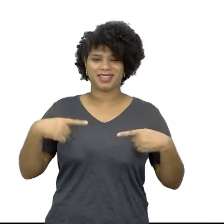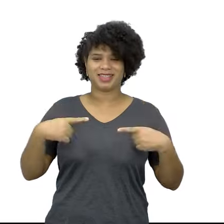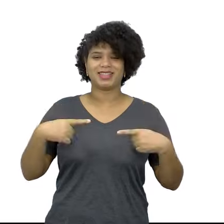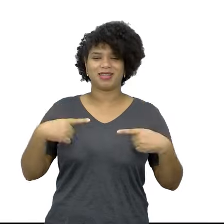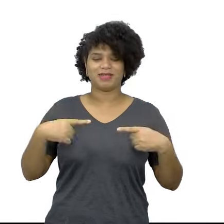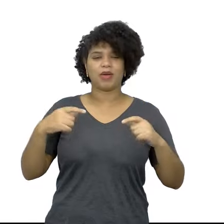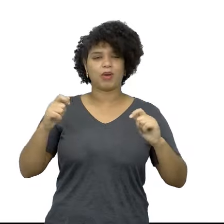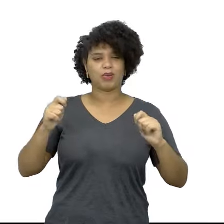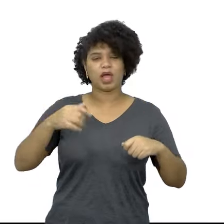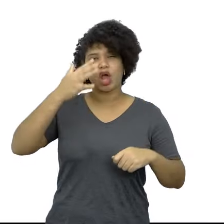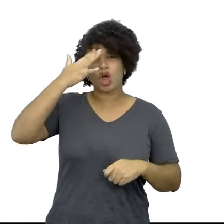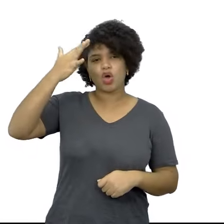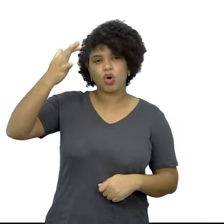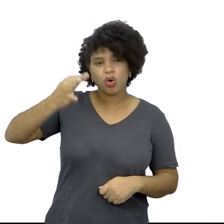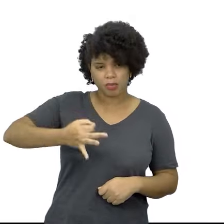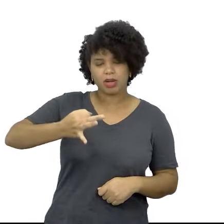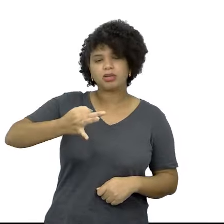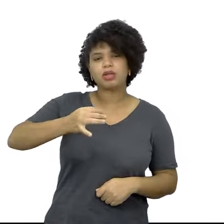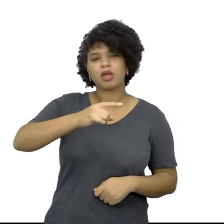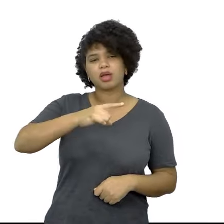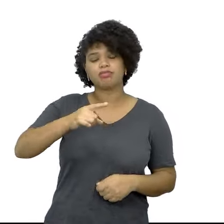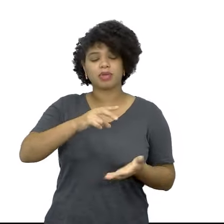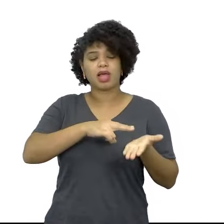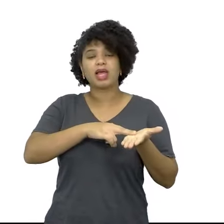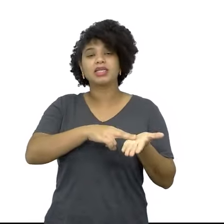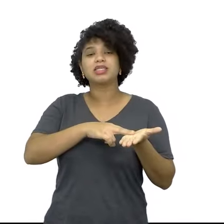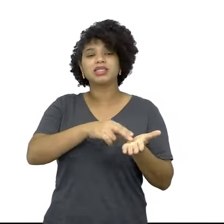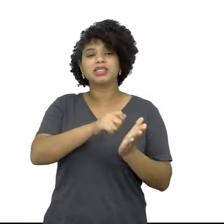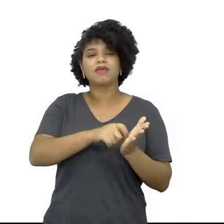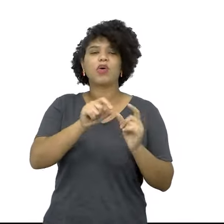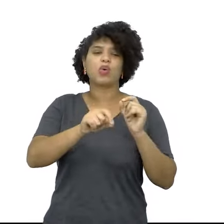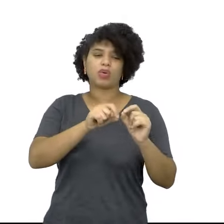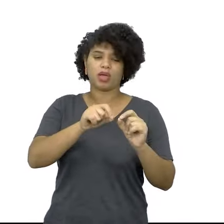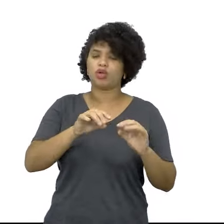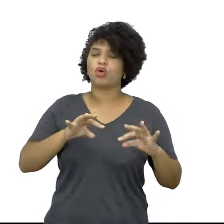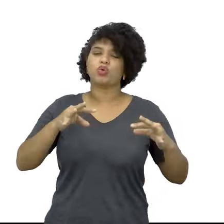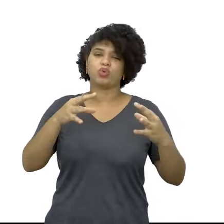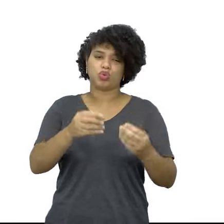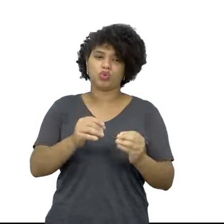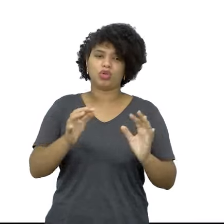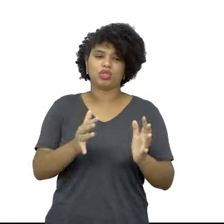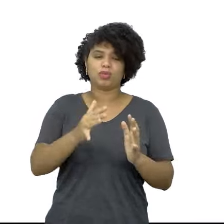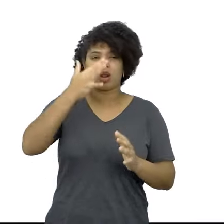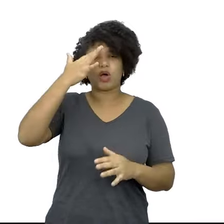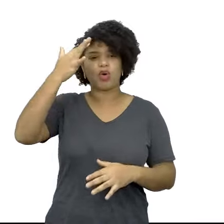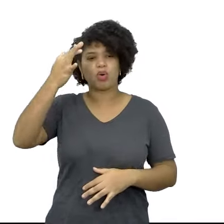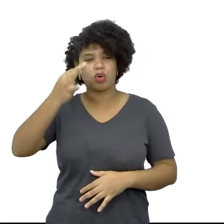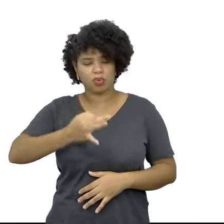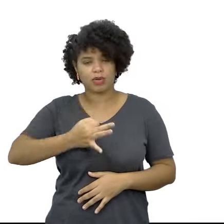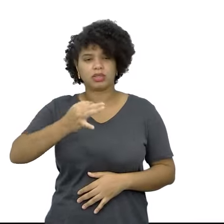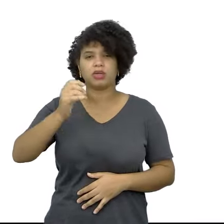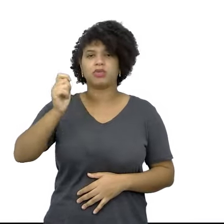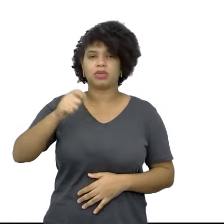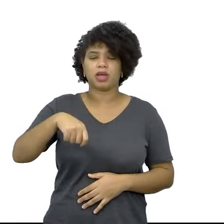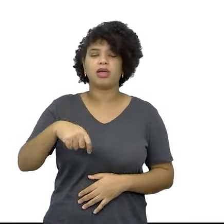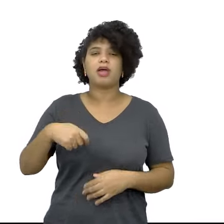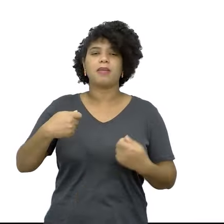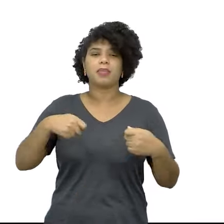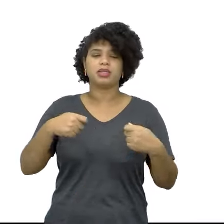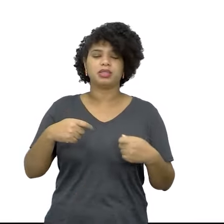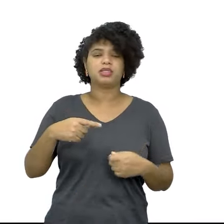né, a compreender o que está posto na carta. Então, tudo isso favorece a compreensão e precisa